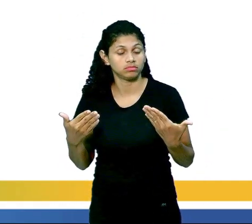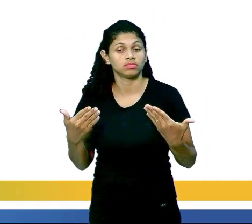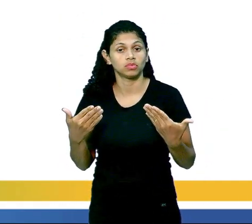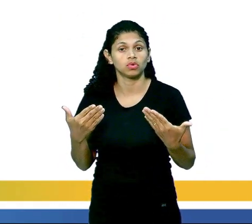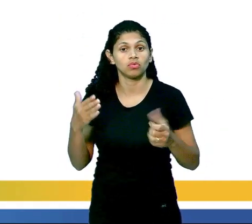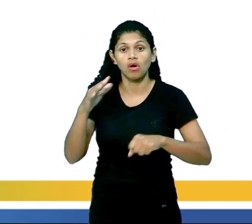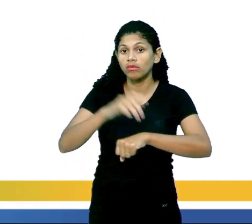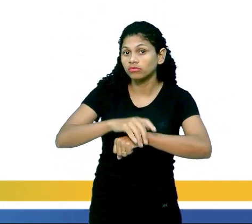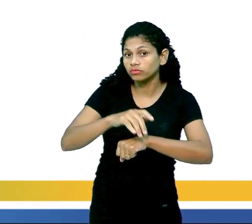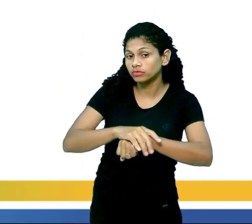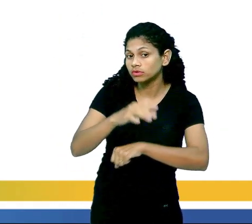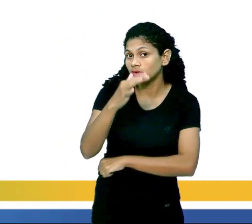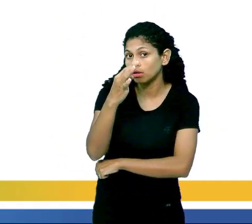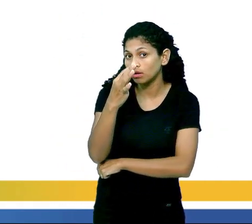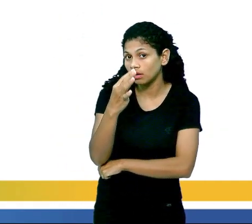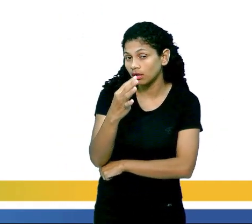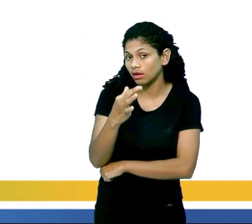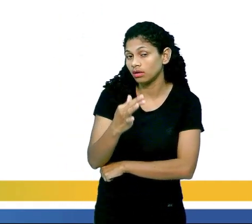injetora.